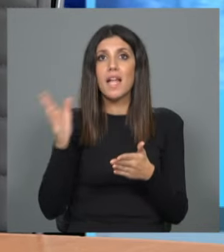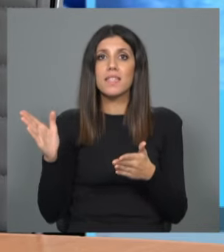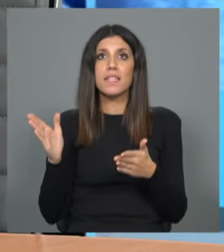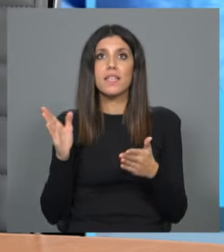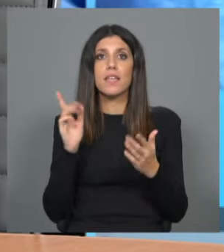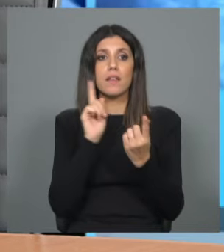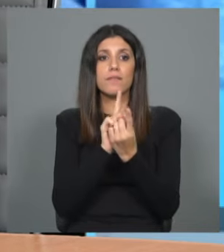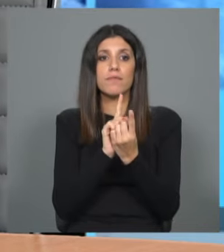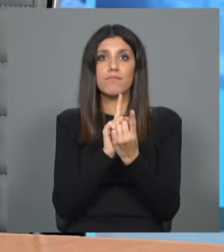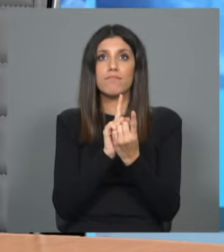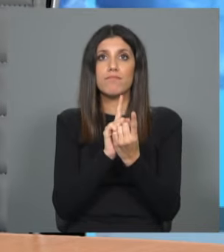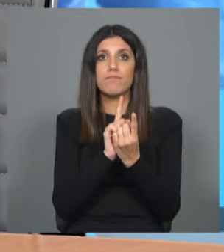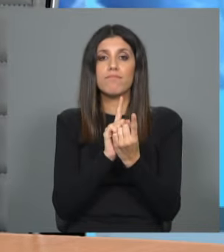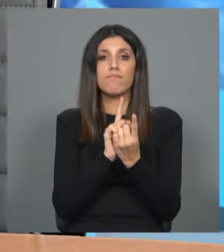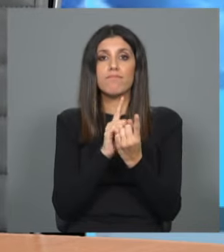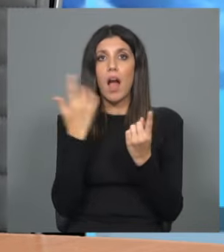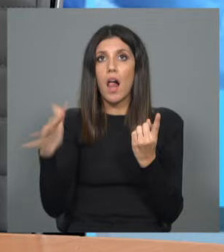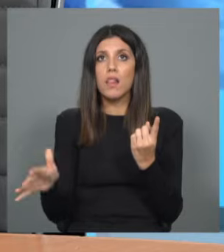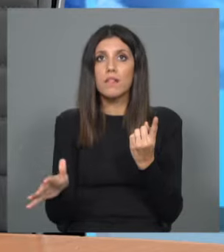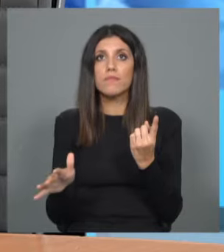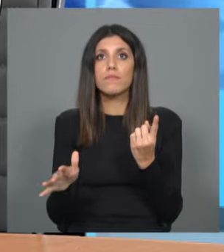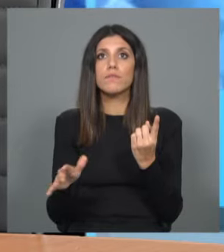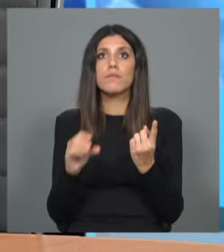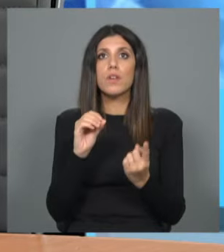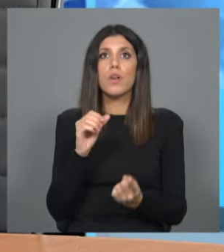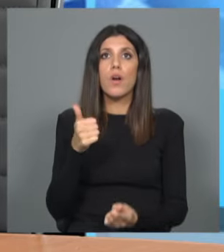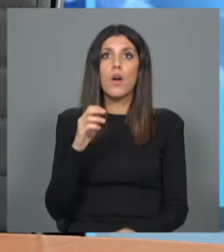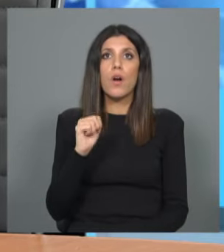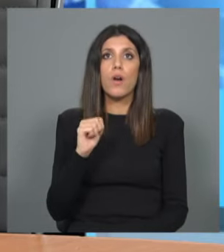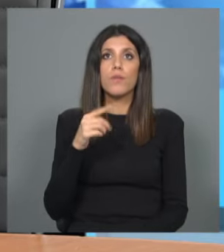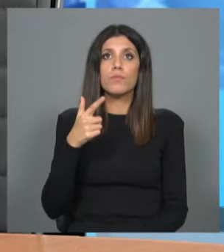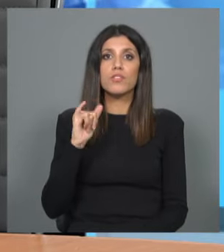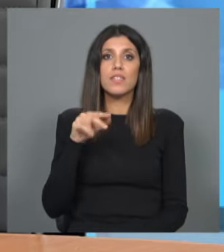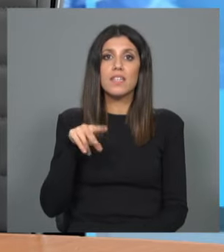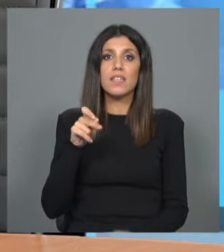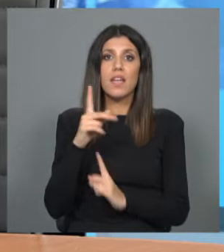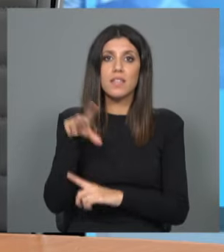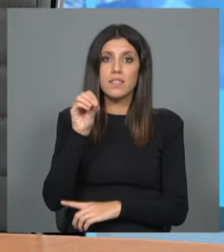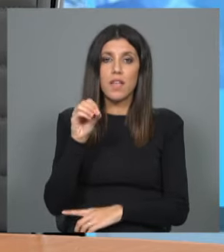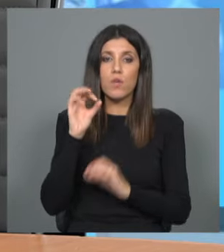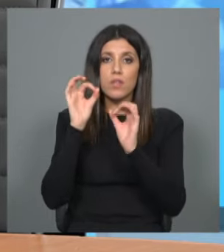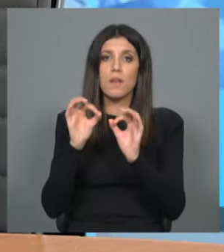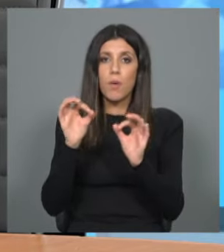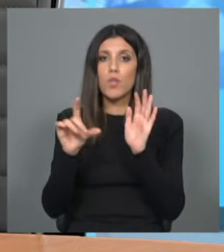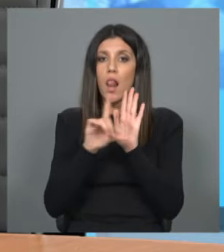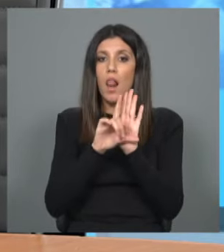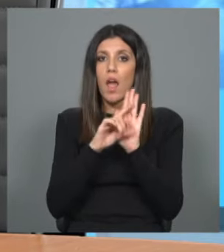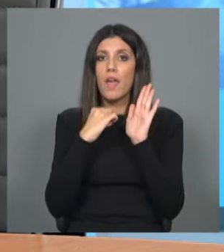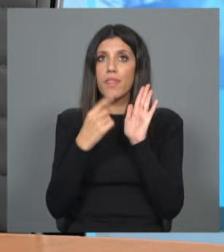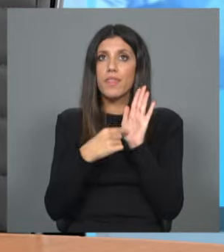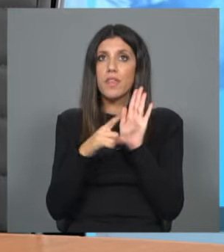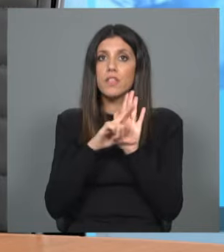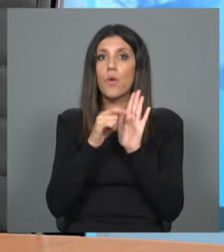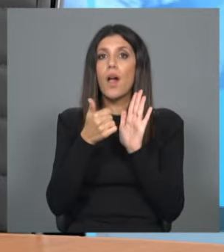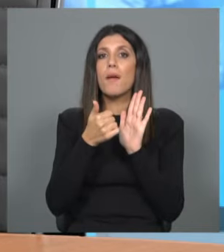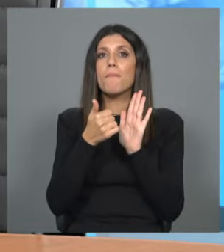de obstinação terapêutica. A obstinação terapêutica que na nossa legislação está definida como má